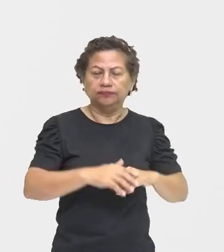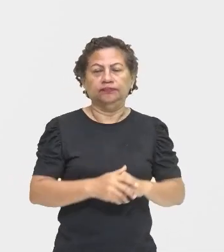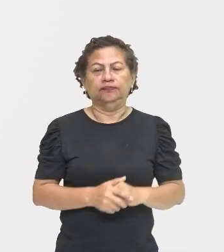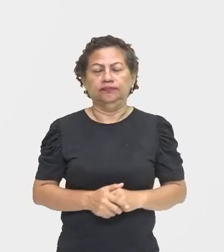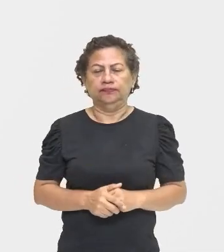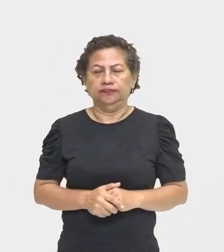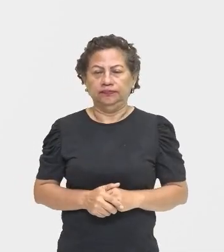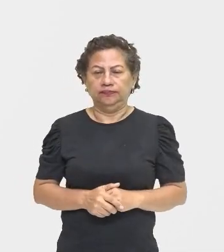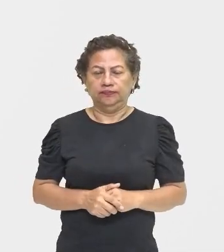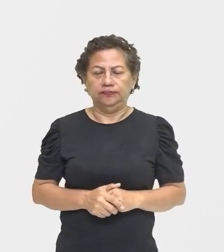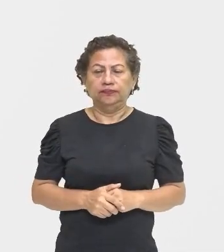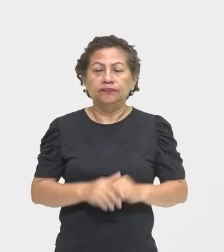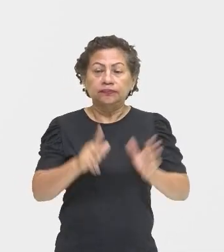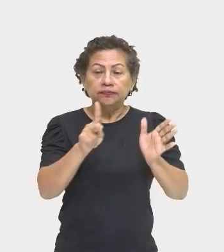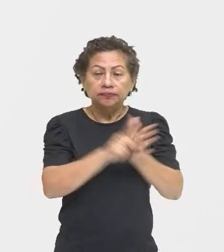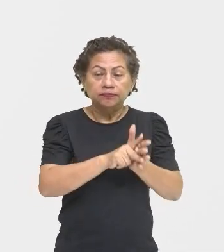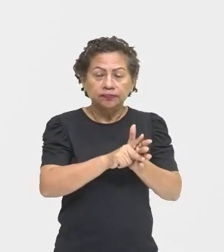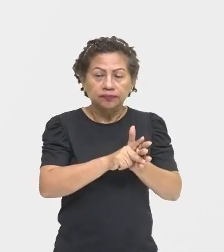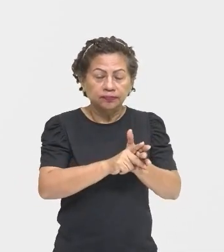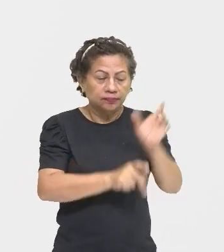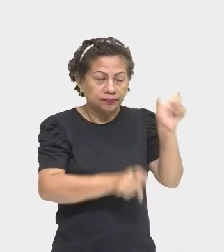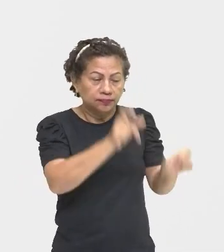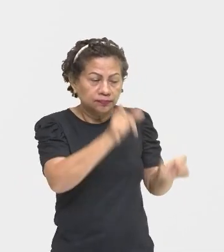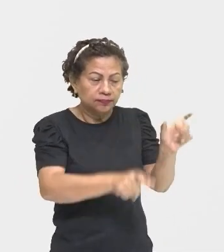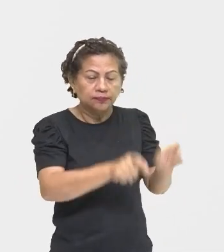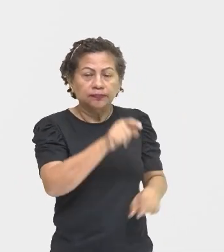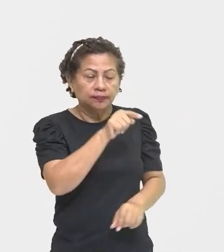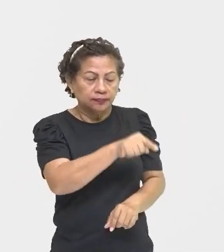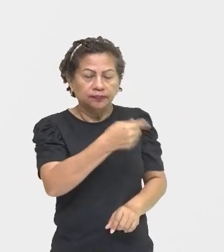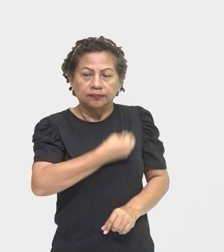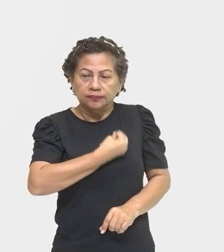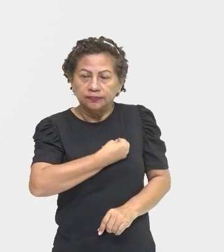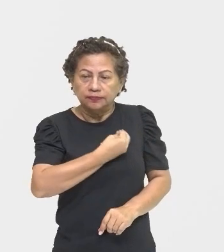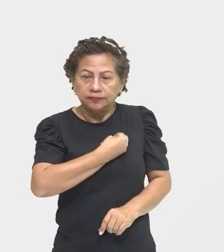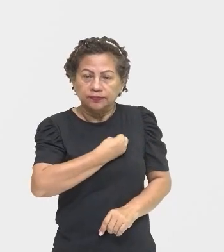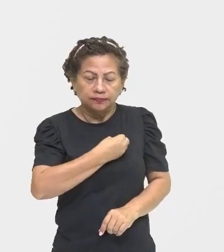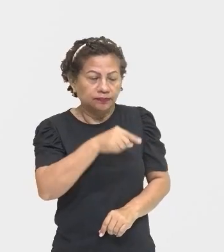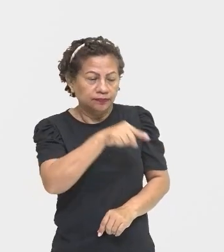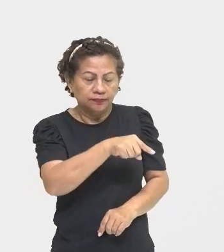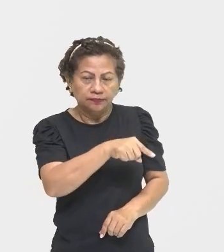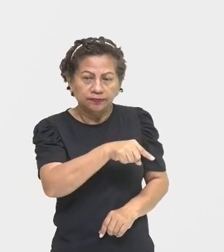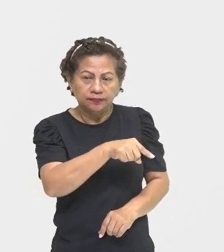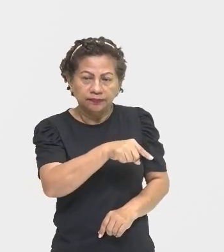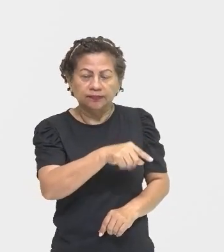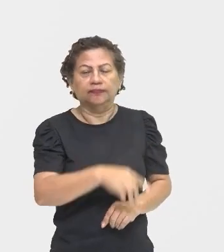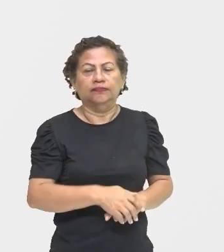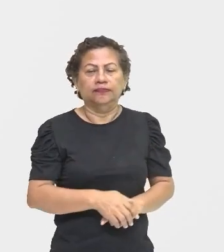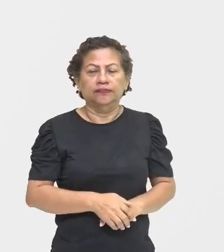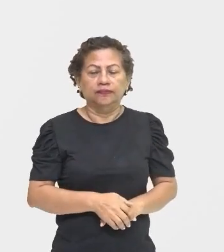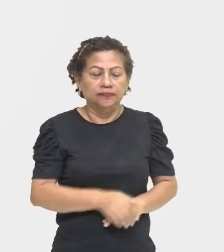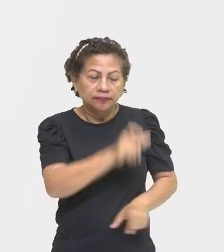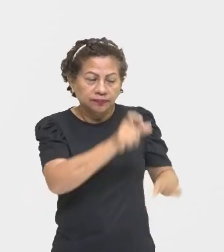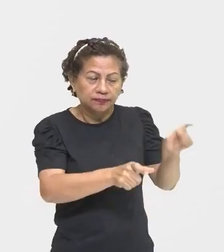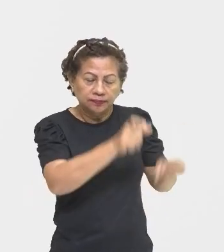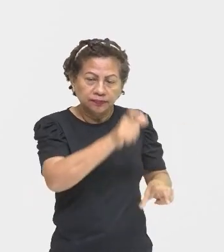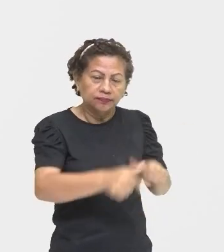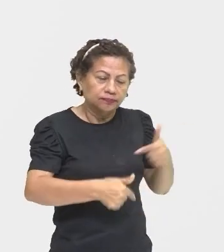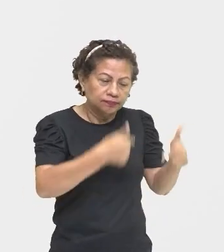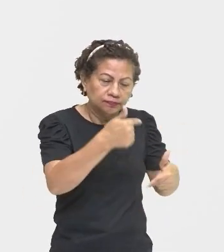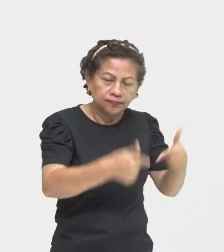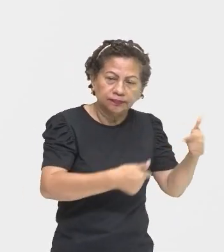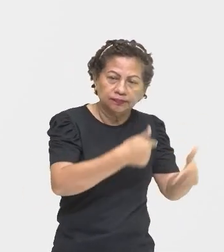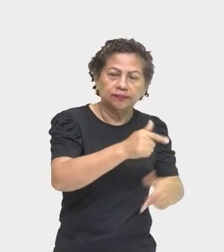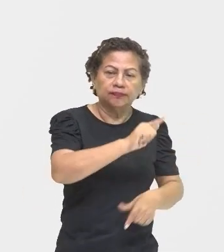quem está no campo. E quem são esses atores e quem são esses personagens? Os trabalhadores rurais de uma forma geral, tá bom?